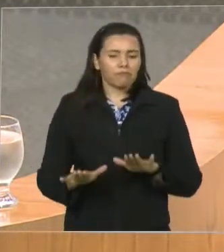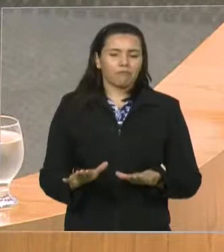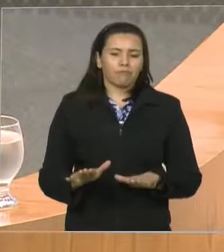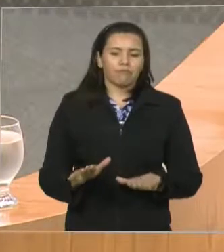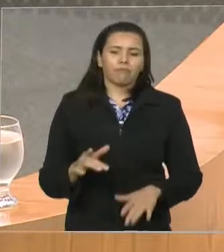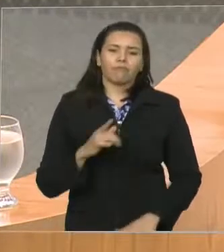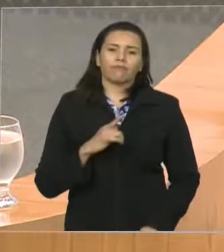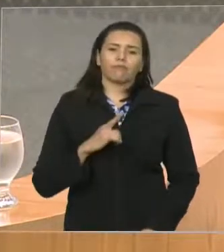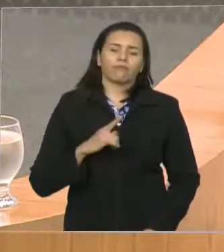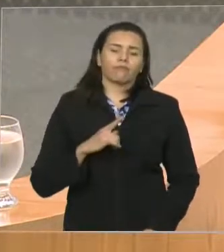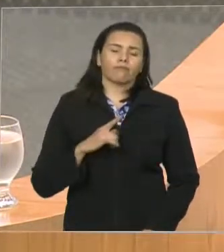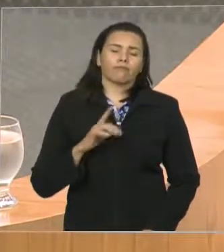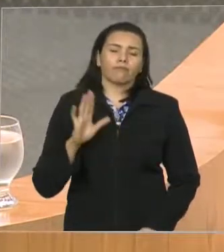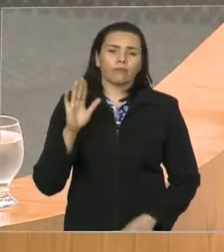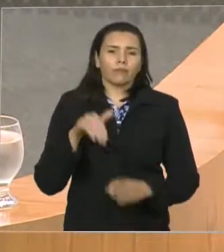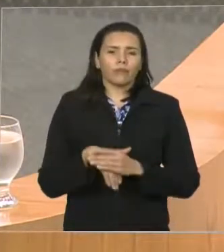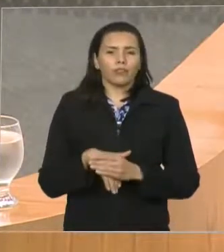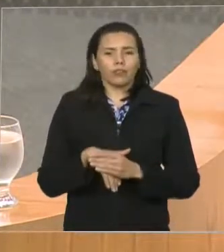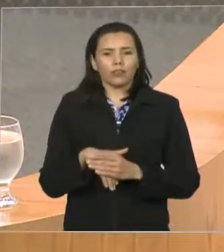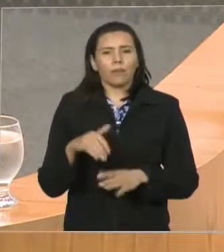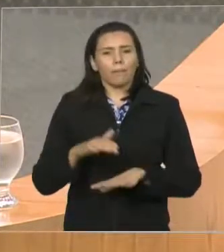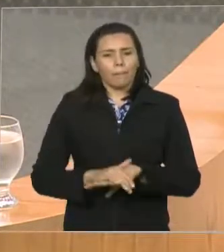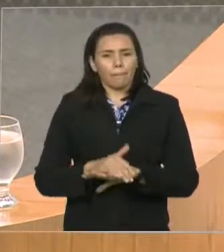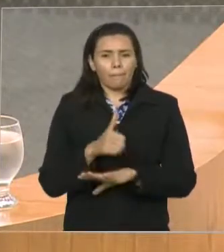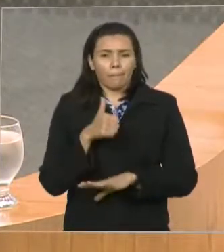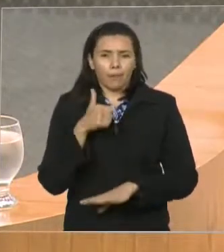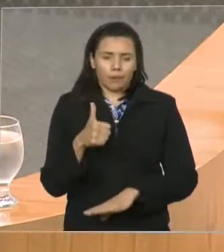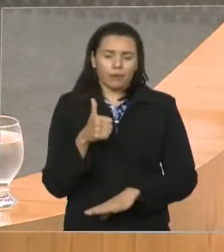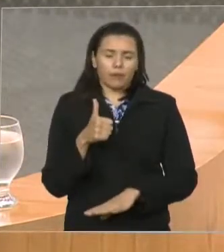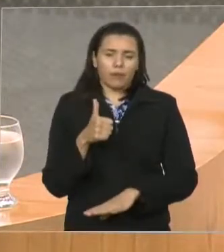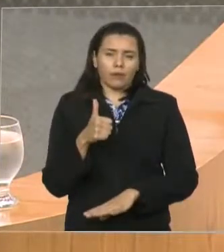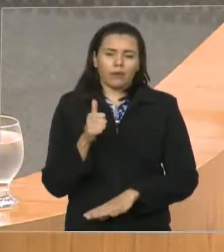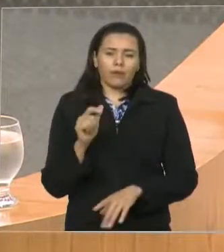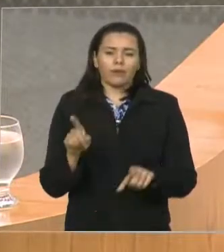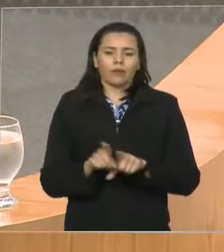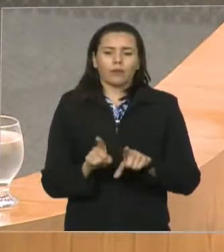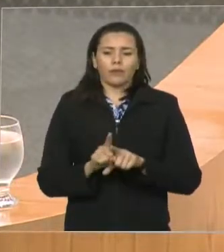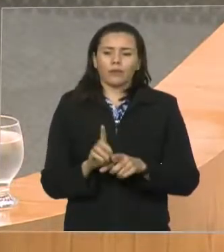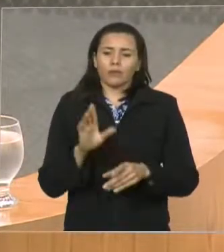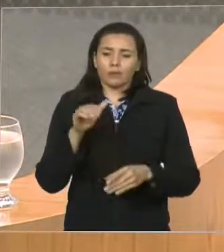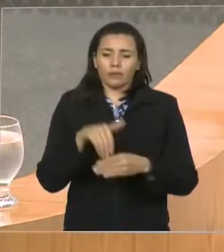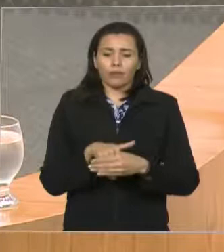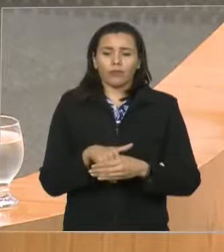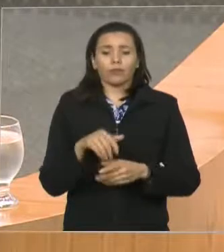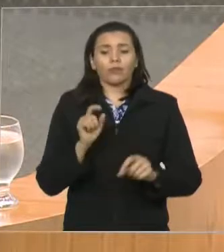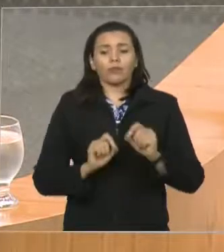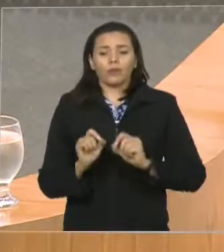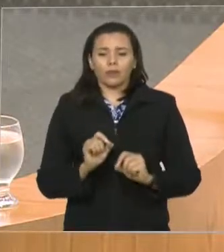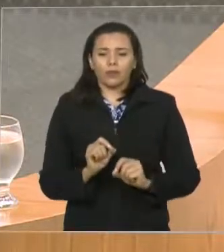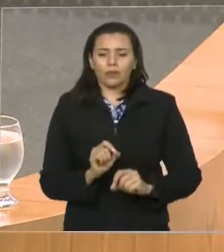mais qualitativa e uma eleição com